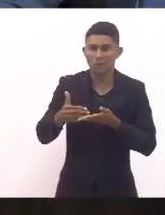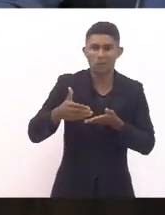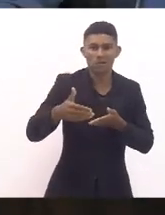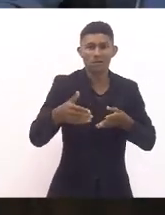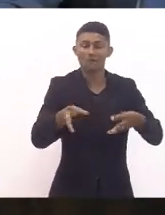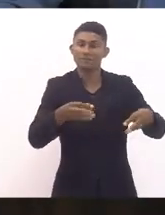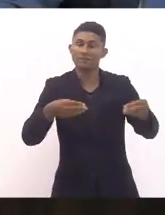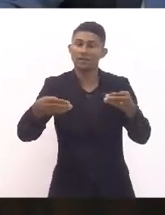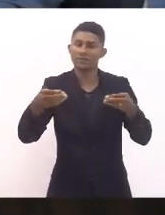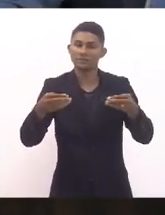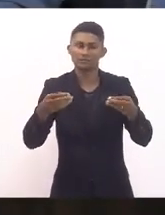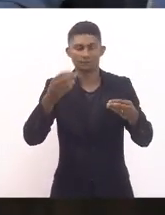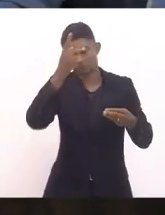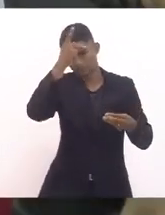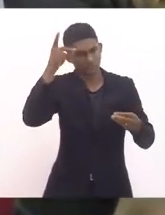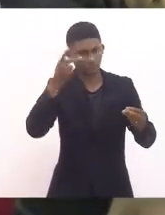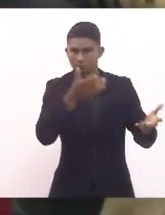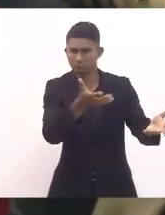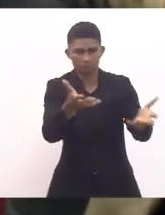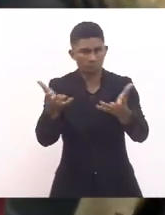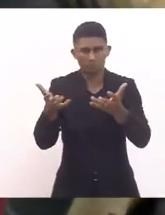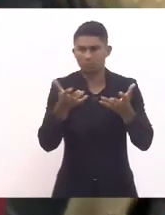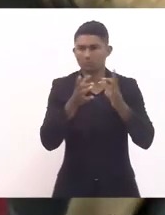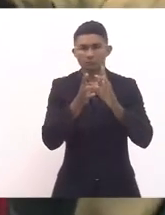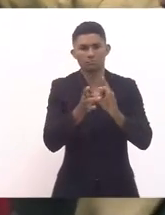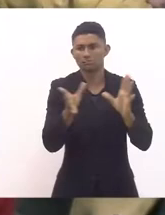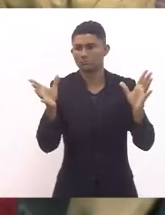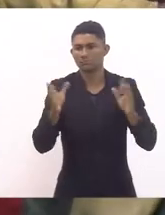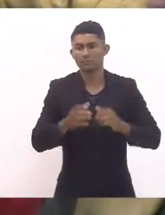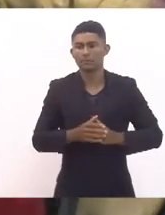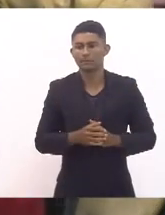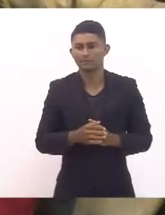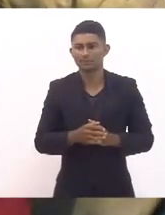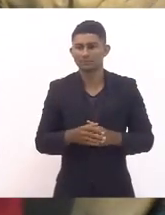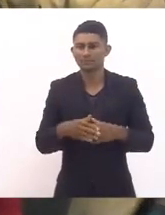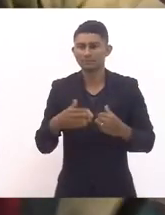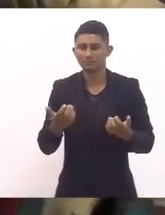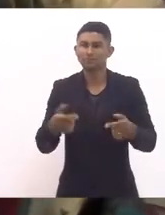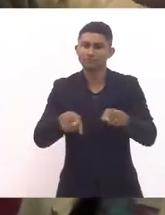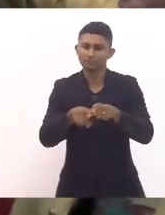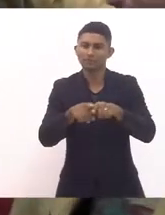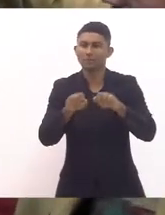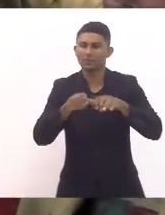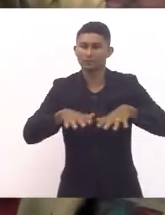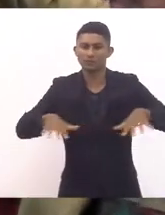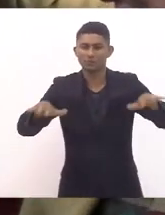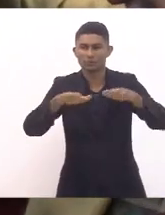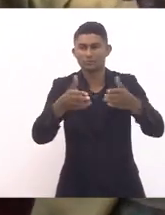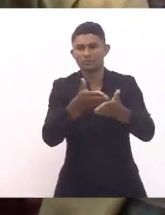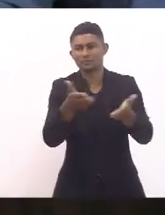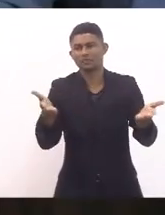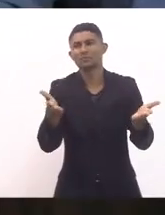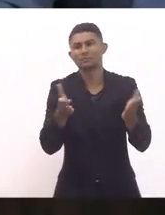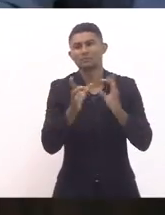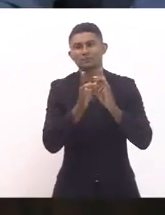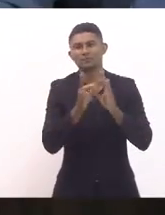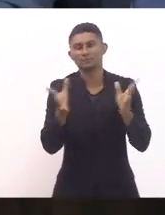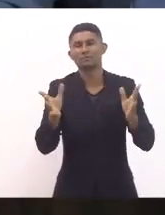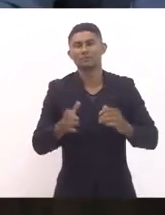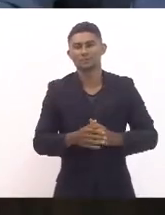flexibilizar, né? Porque quem quiser usar, não, sim, poderá usar. Voluntário, então todos os terceirizados estão liberados.